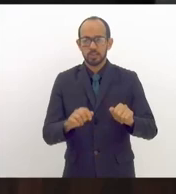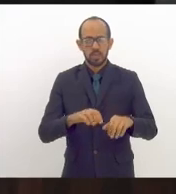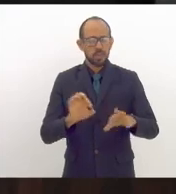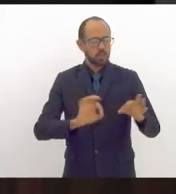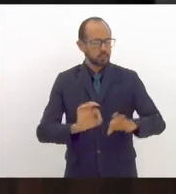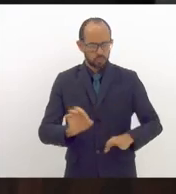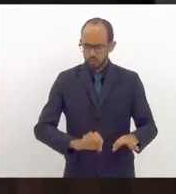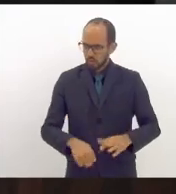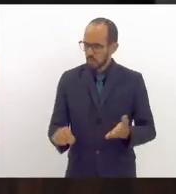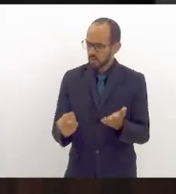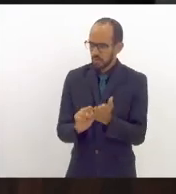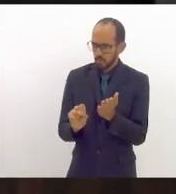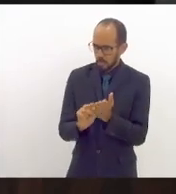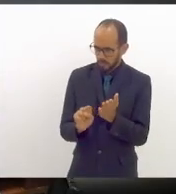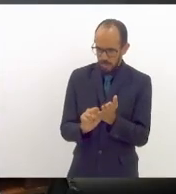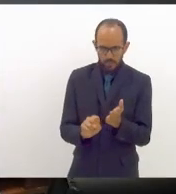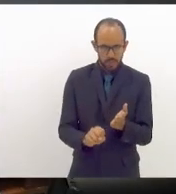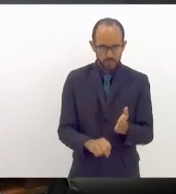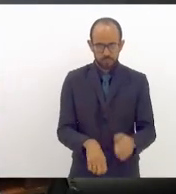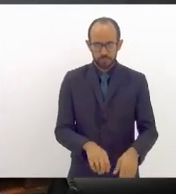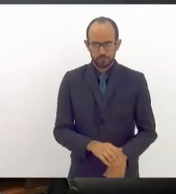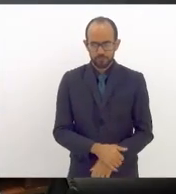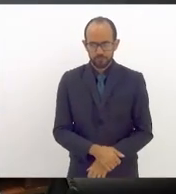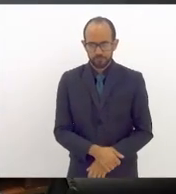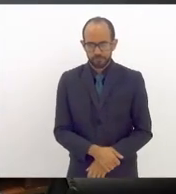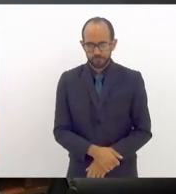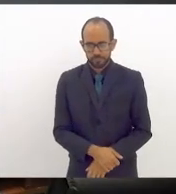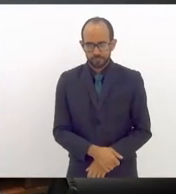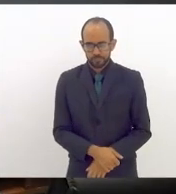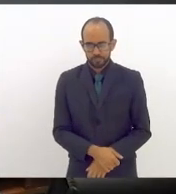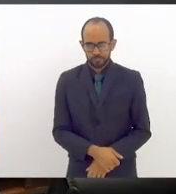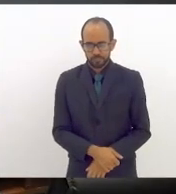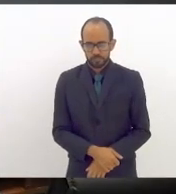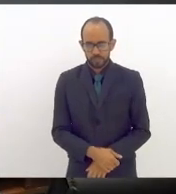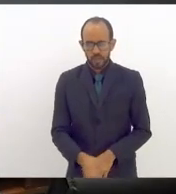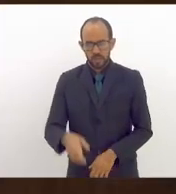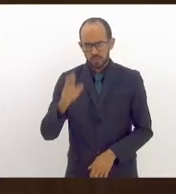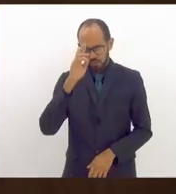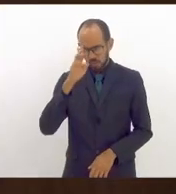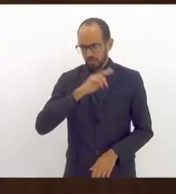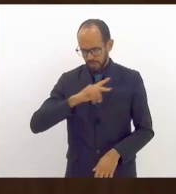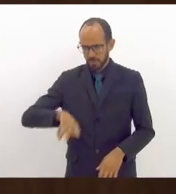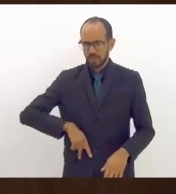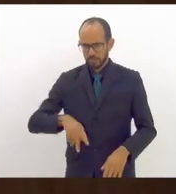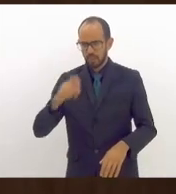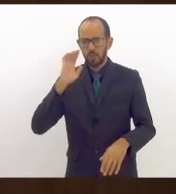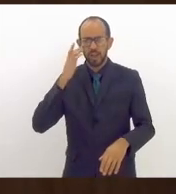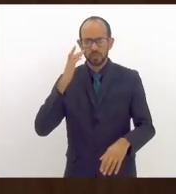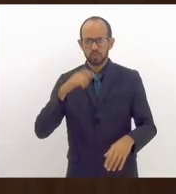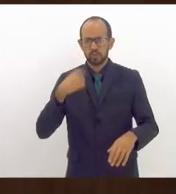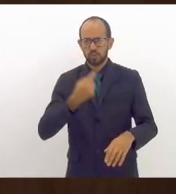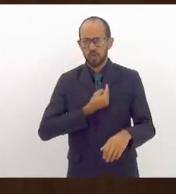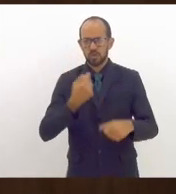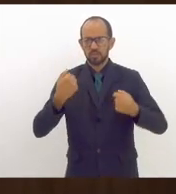ordem Deputado Samuel Malafaia filho do presidente acho que nós devemos ser mais